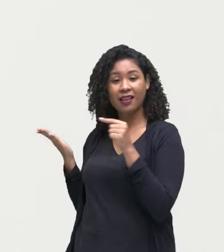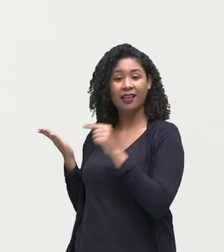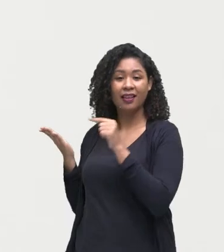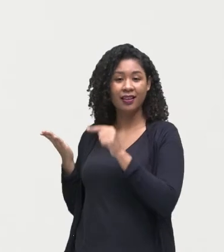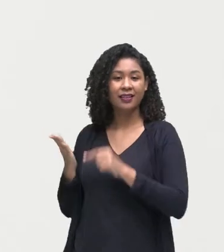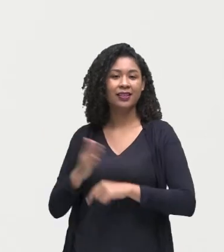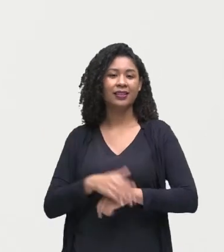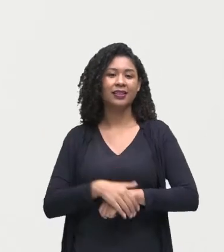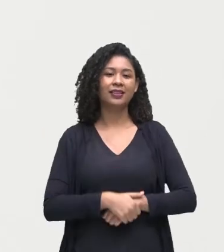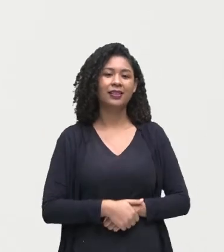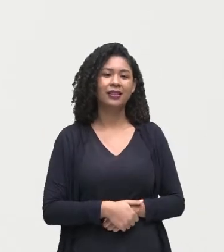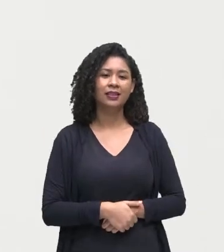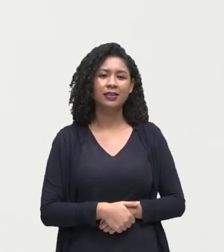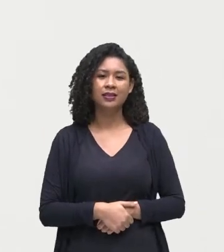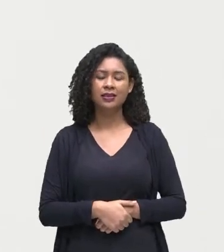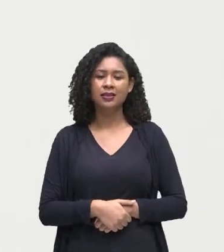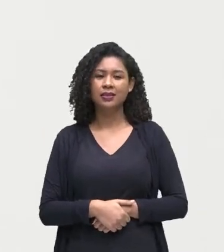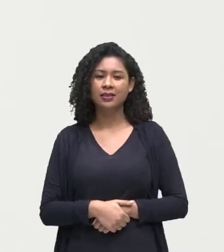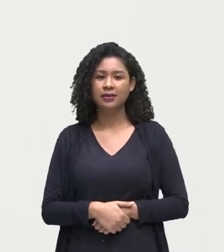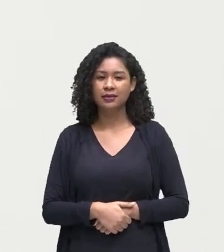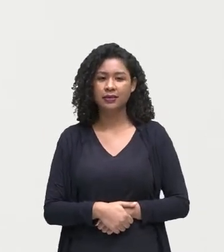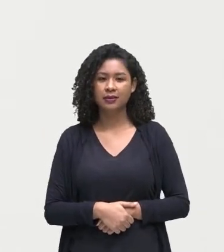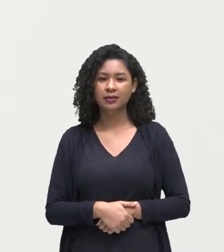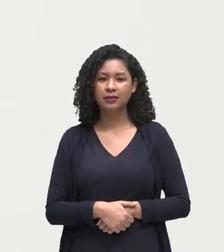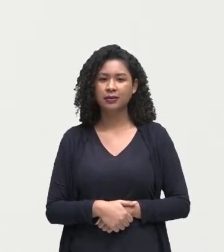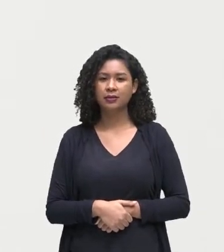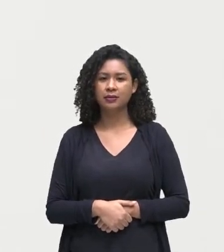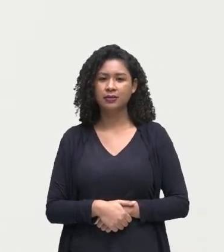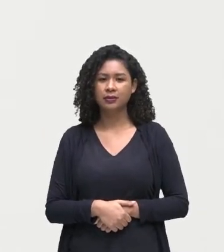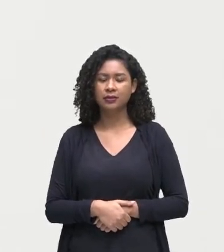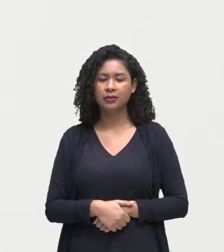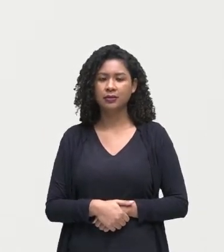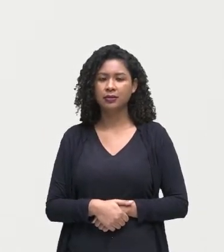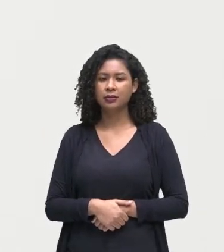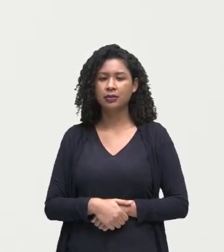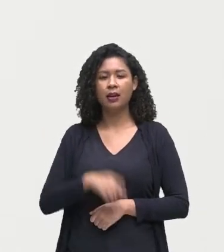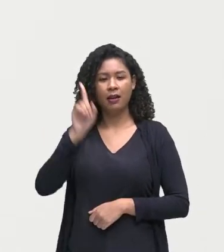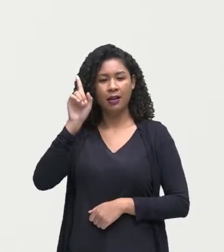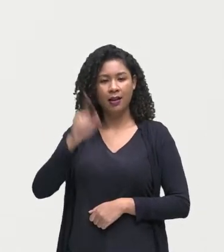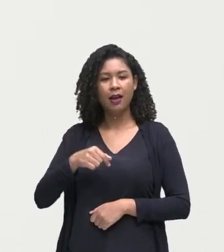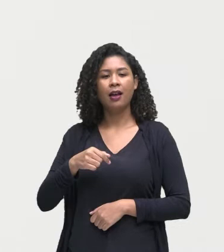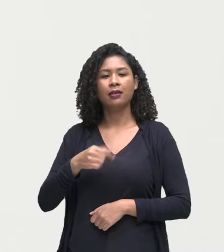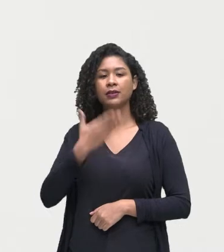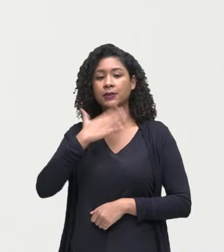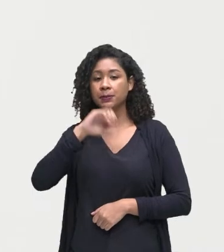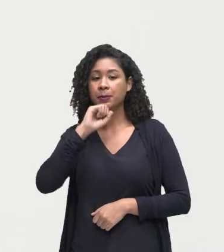luz, Deus que se revelou em Jesus e é adorado como Pai, Filho e Espírito